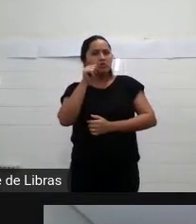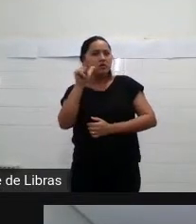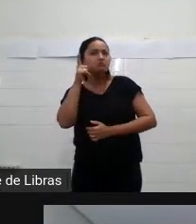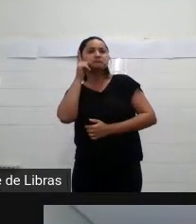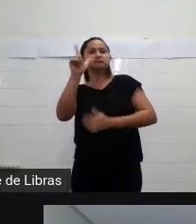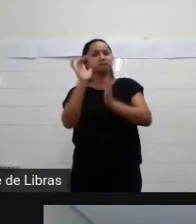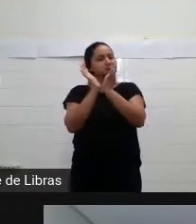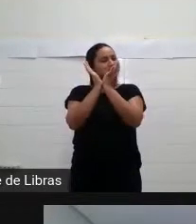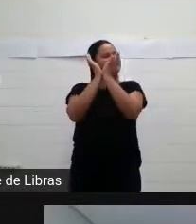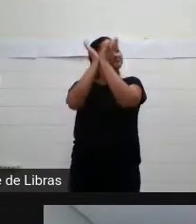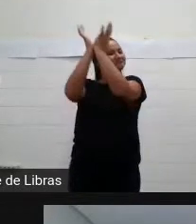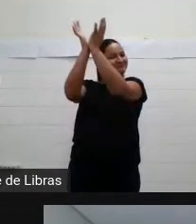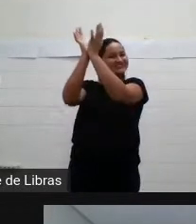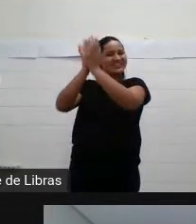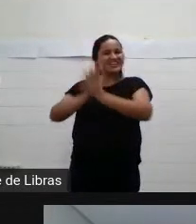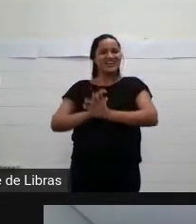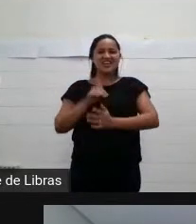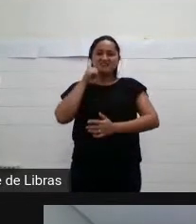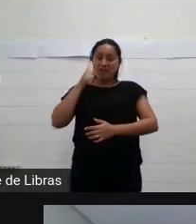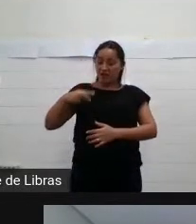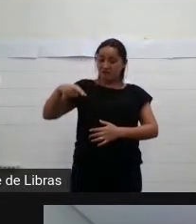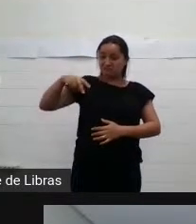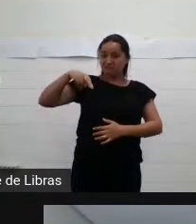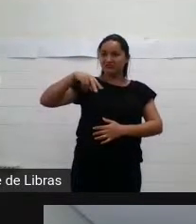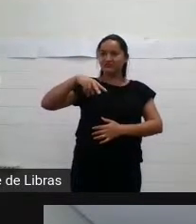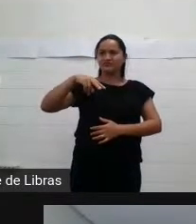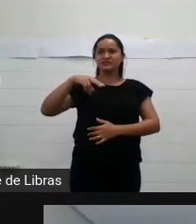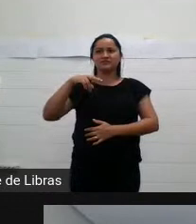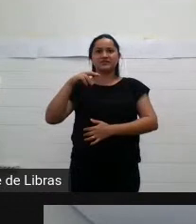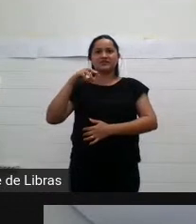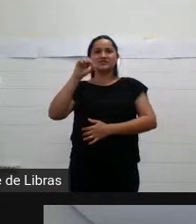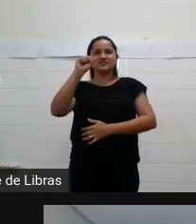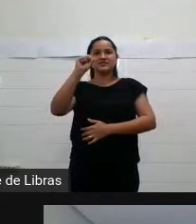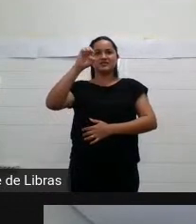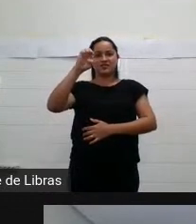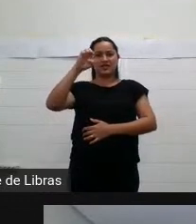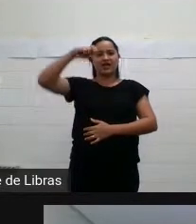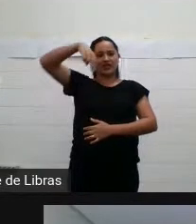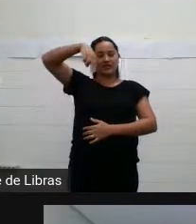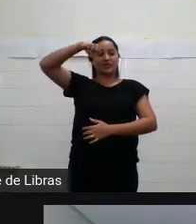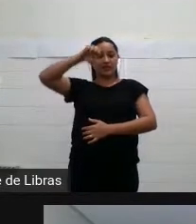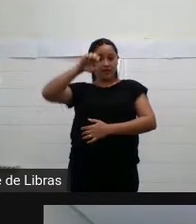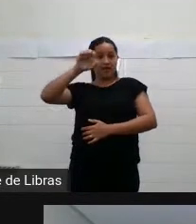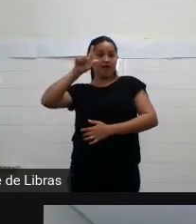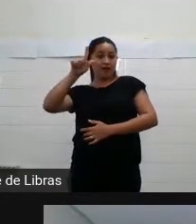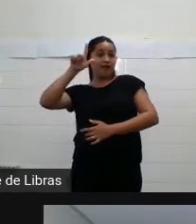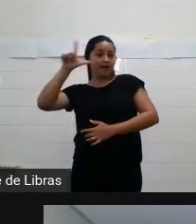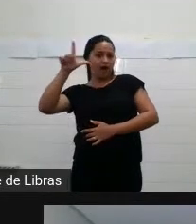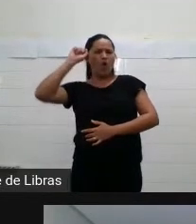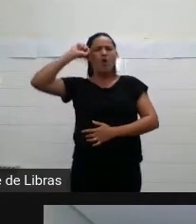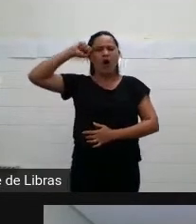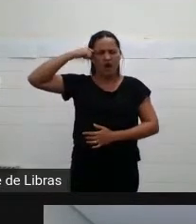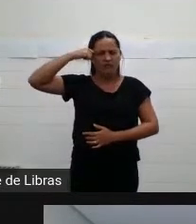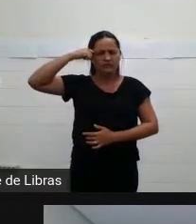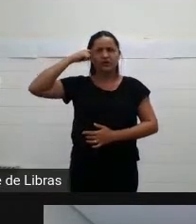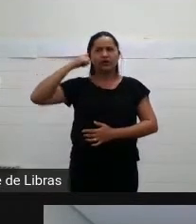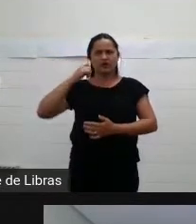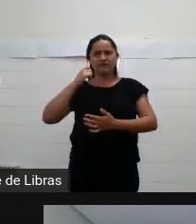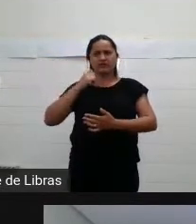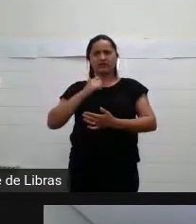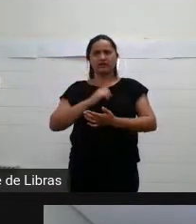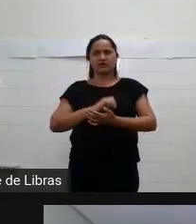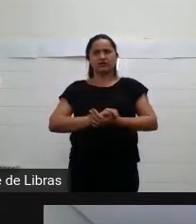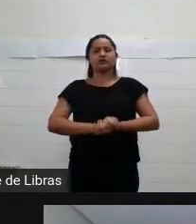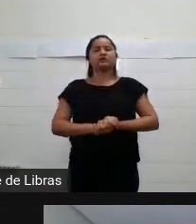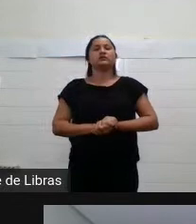né? E ela foi lá para o Senegal receber o prêmio, e ela ganhou o prêmio e reconhecimento ao conjunto da obra